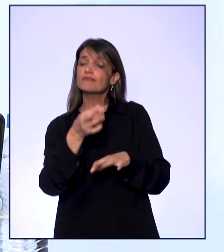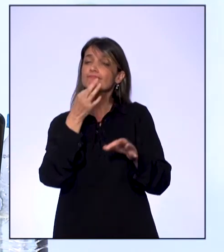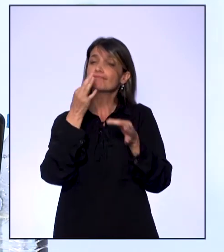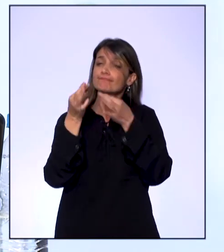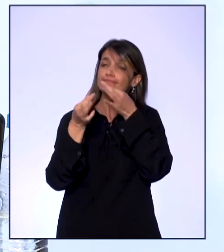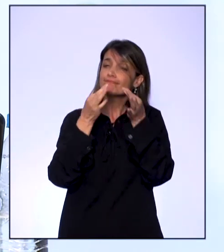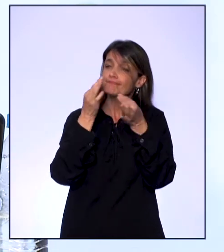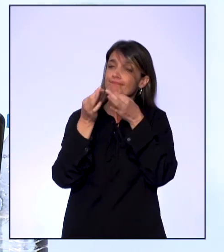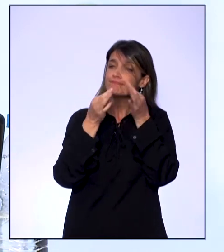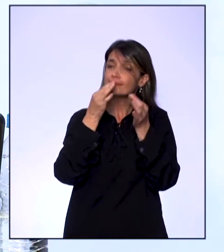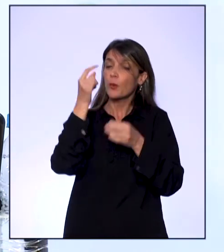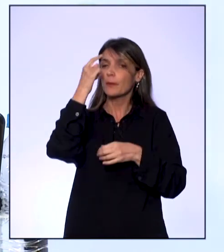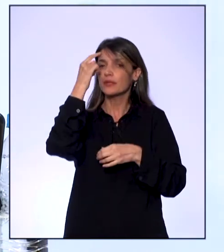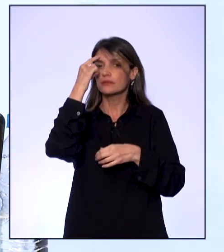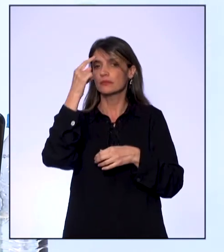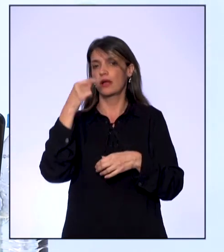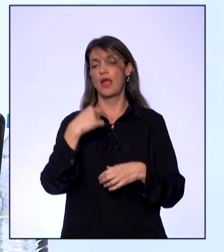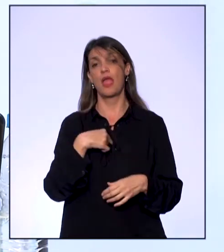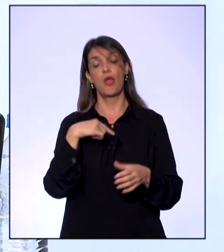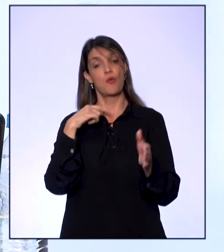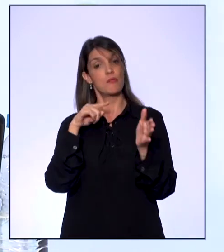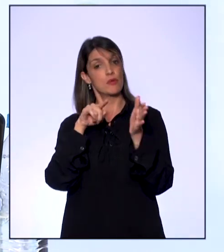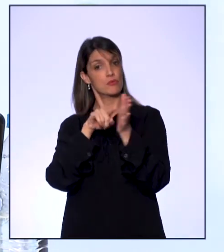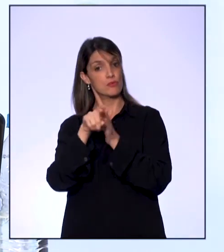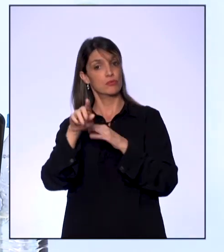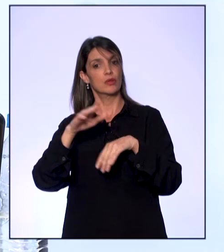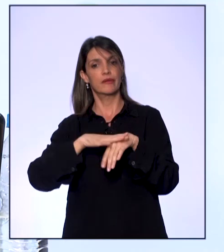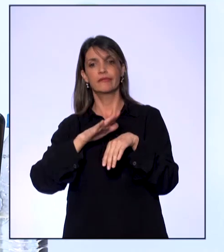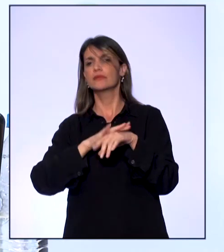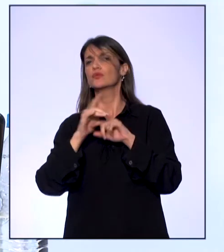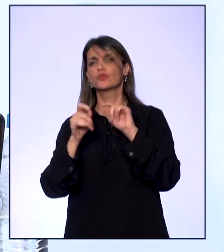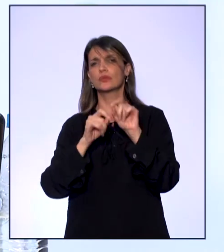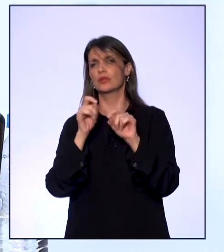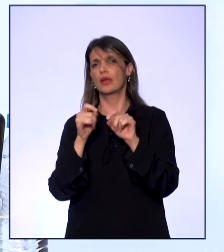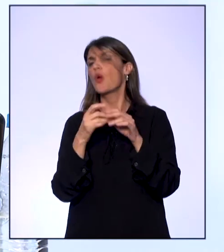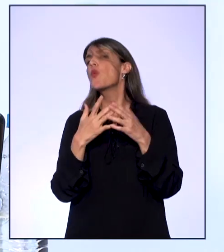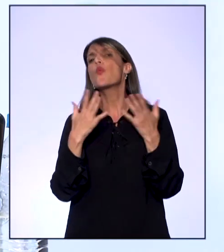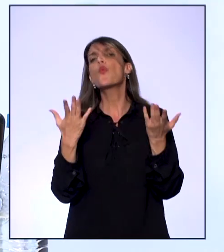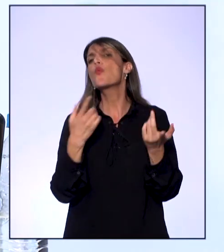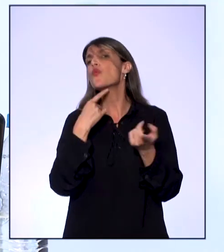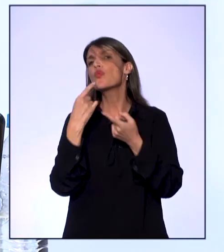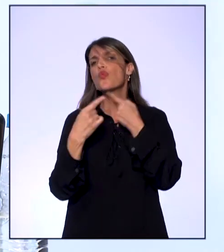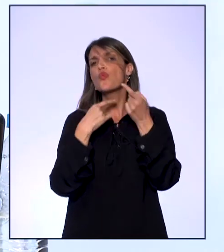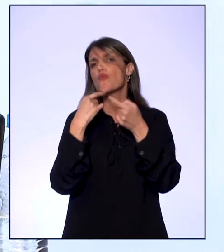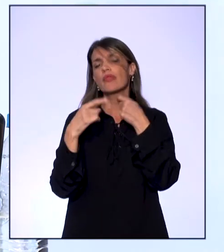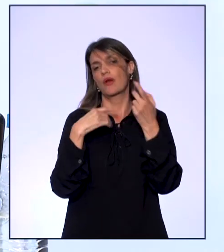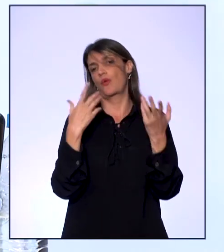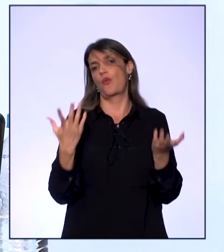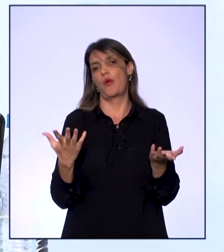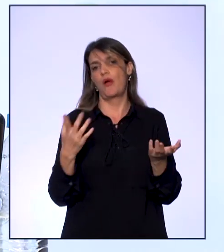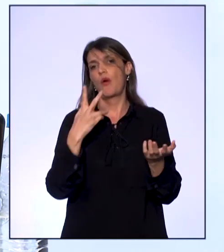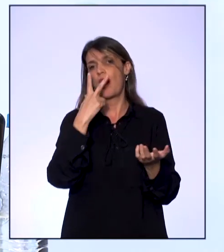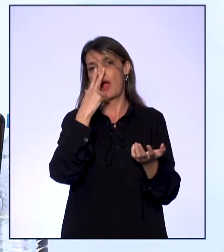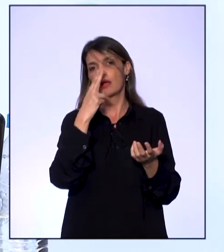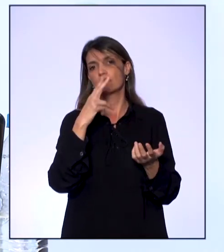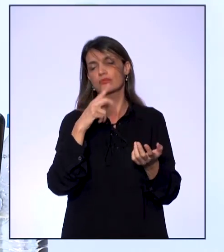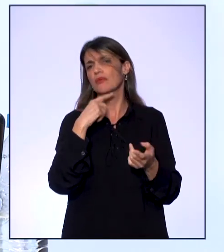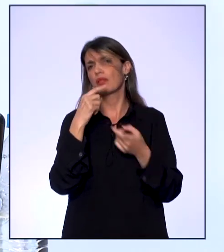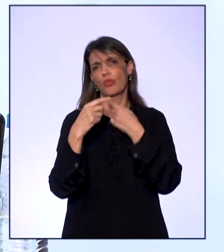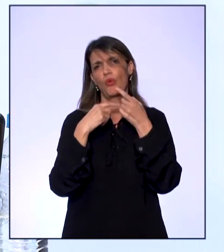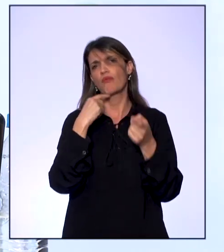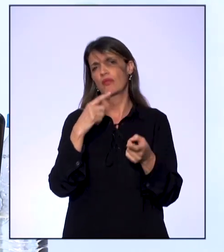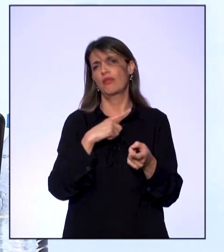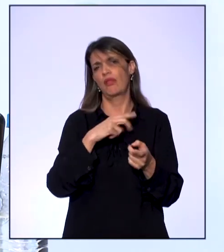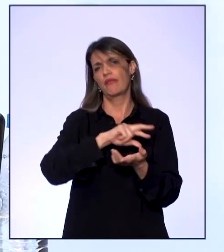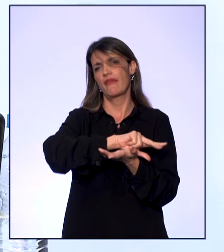questão polêmica. A minha ideia, quando eu fiz a pergunta, na verdade era assim, perguntar qual que é a sua dúvida, né? Acho que tem dúvidas que são corriqueiras, né, professora